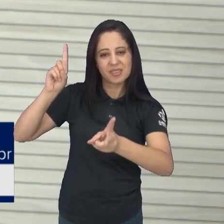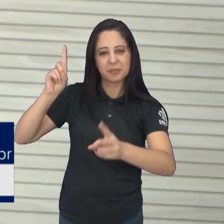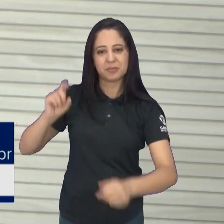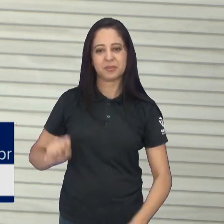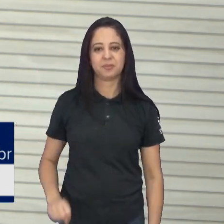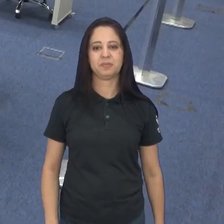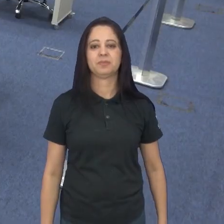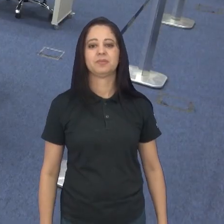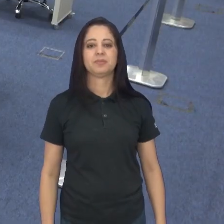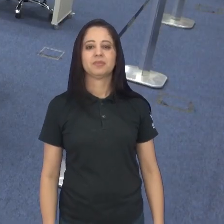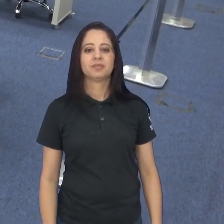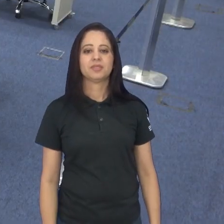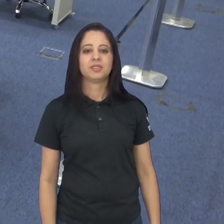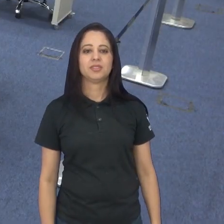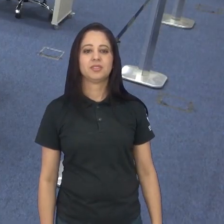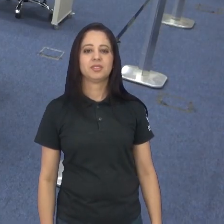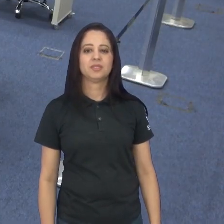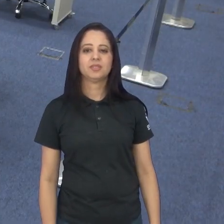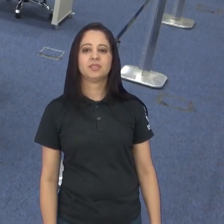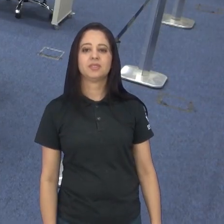sempre.